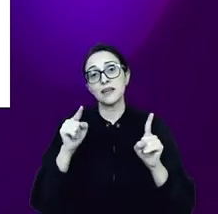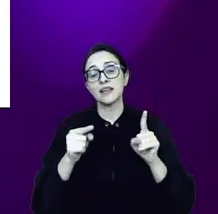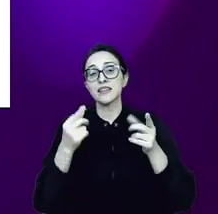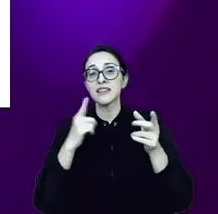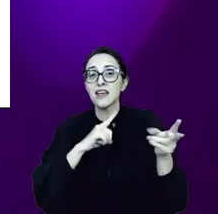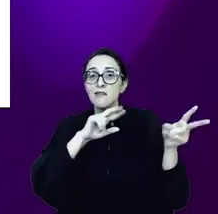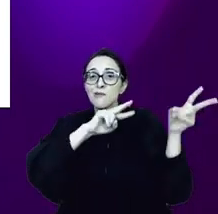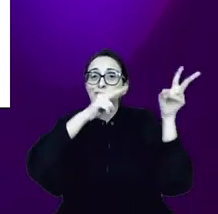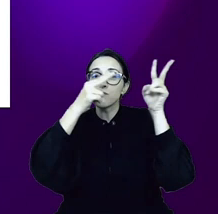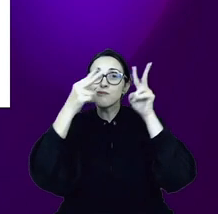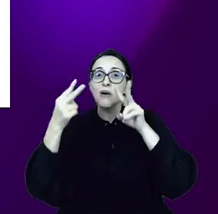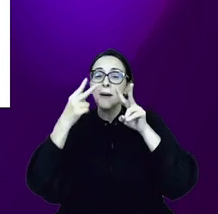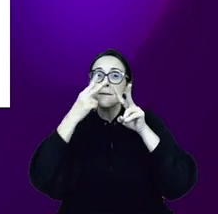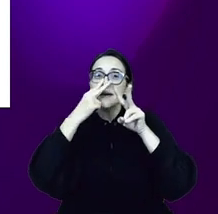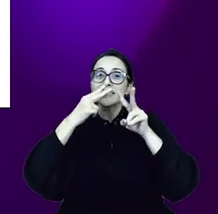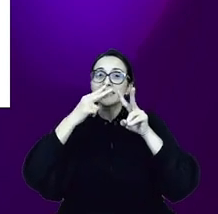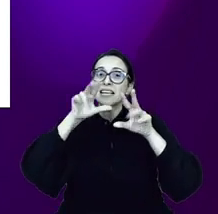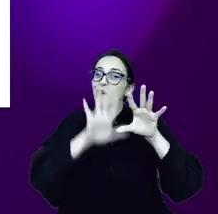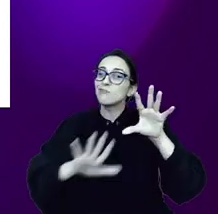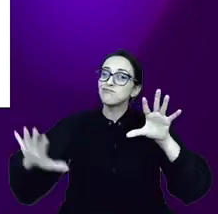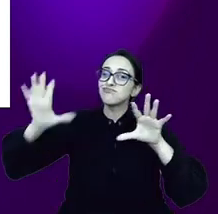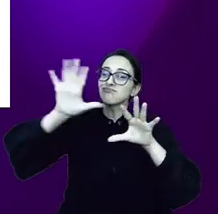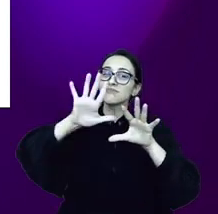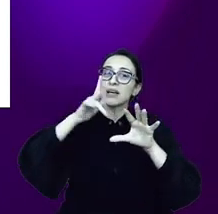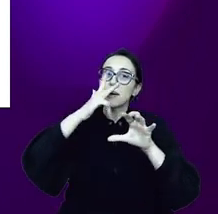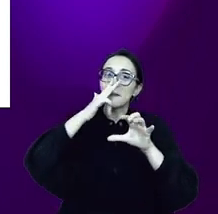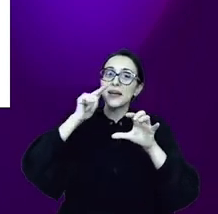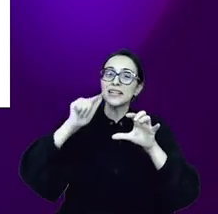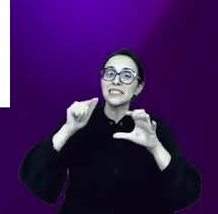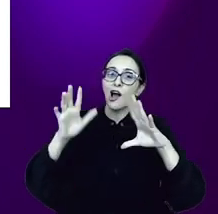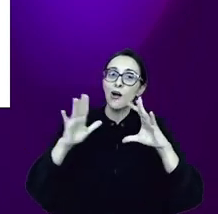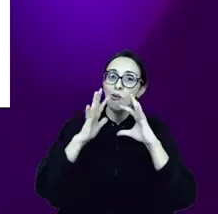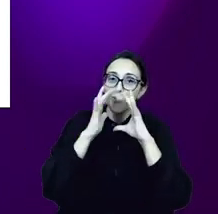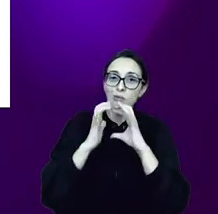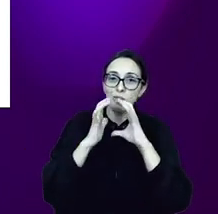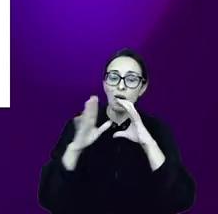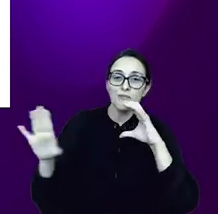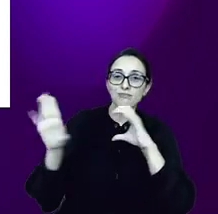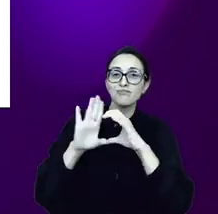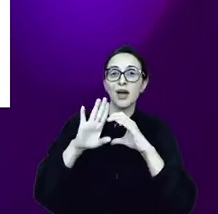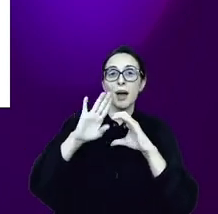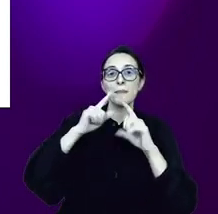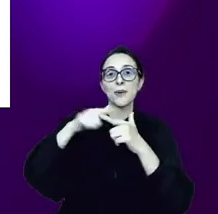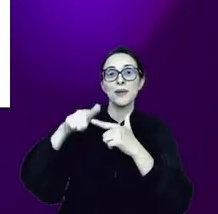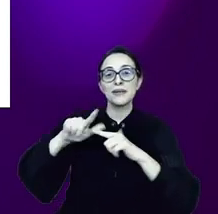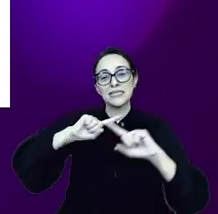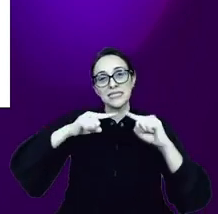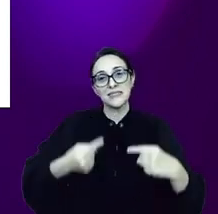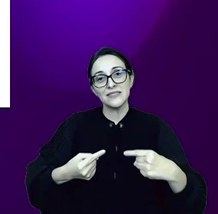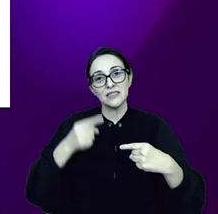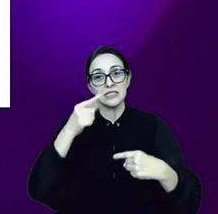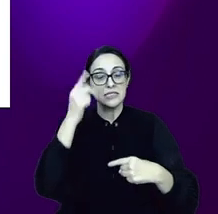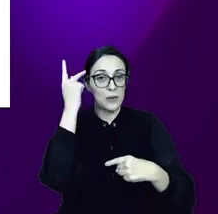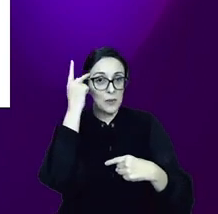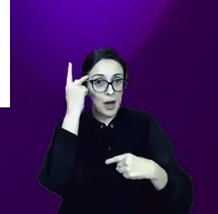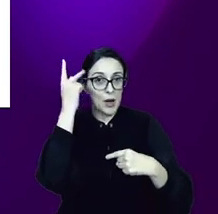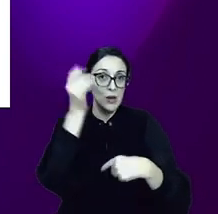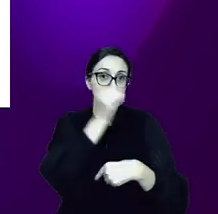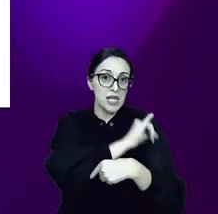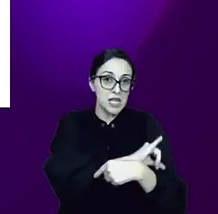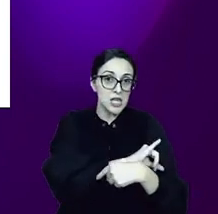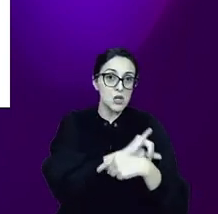migração demográfica, né, daquilo que era um cenário de um traumatismo crânioencefálico como um problema desafiador em São Paulo, Rio,